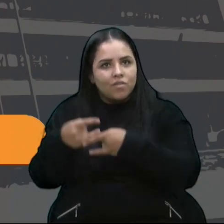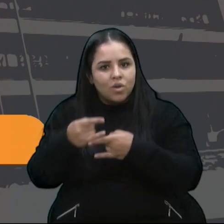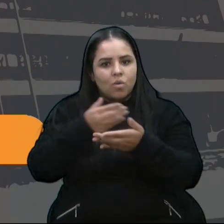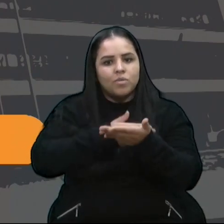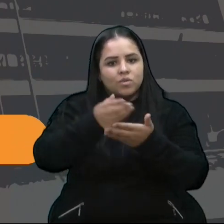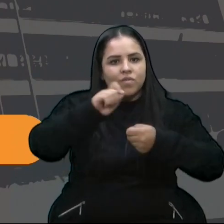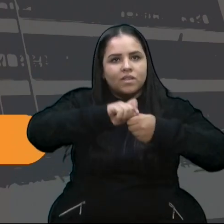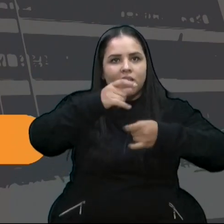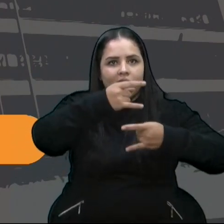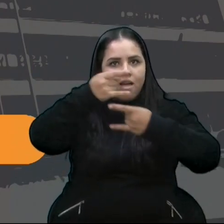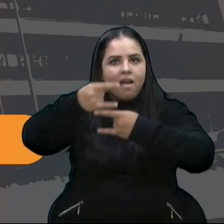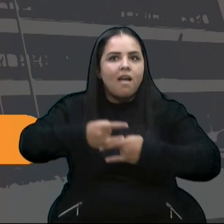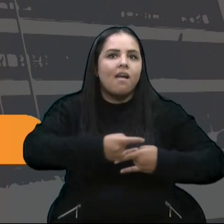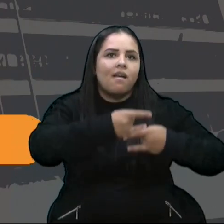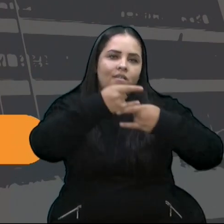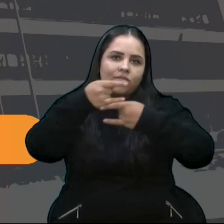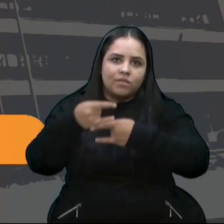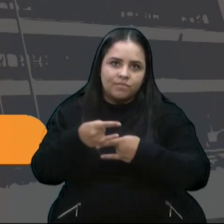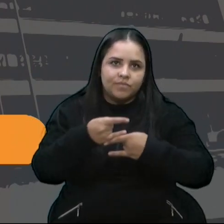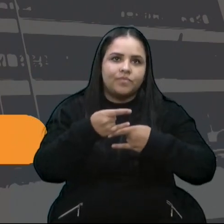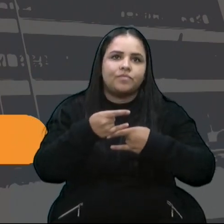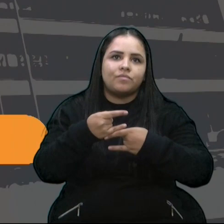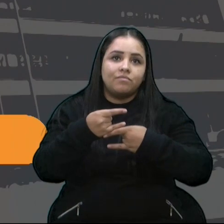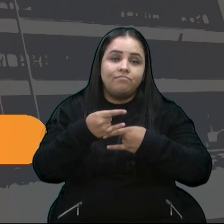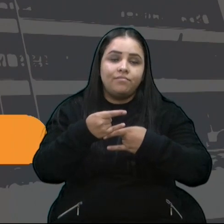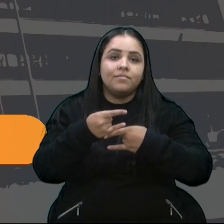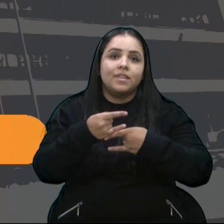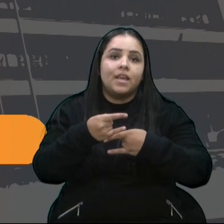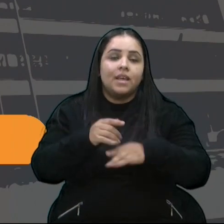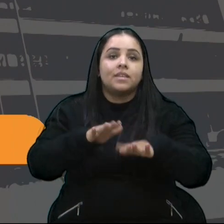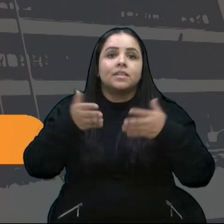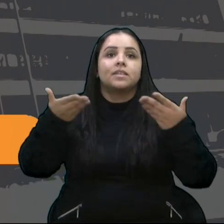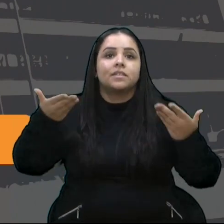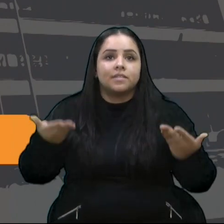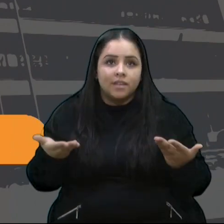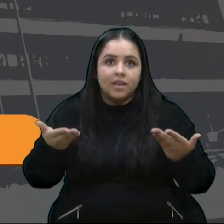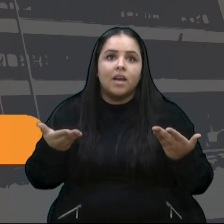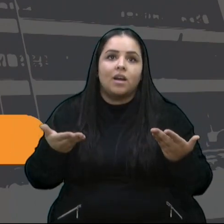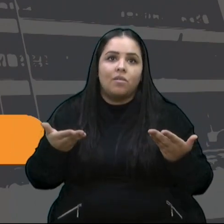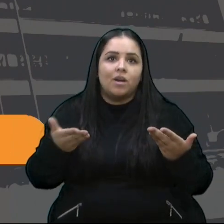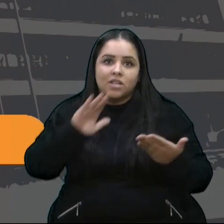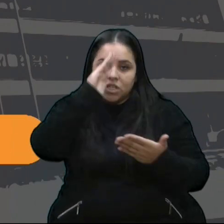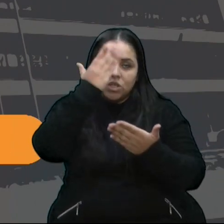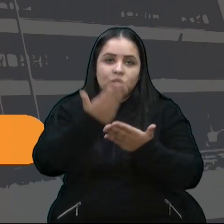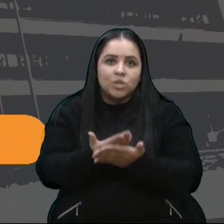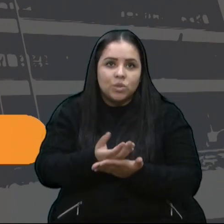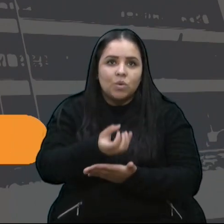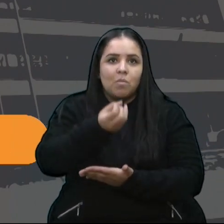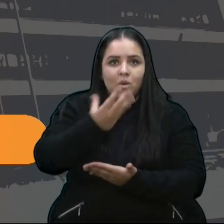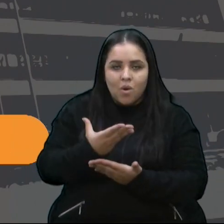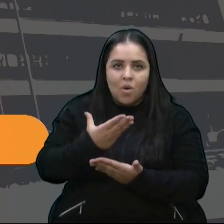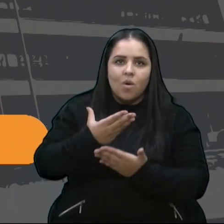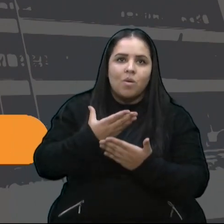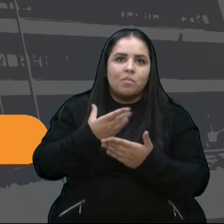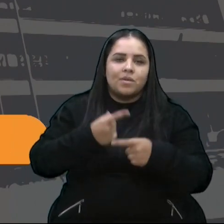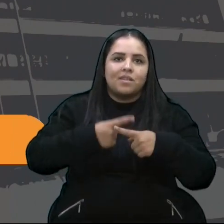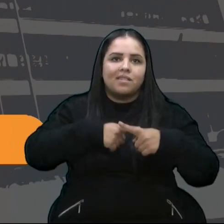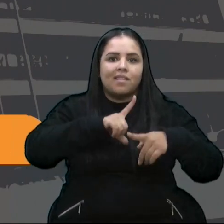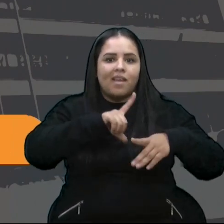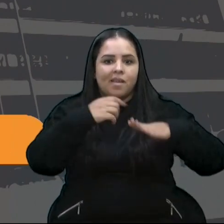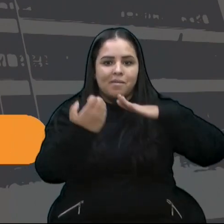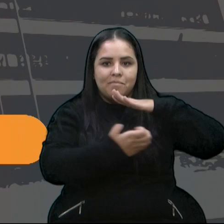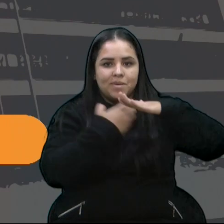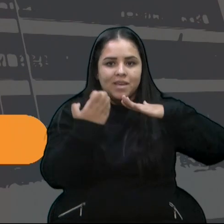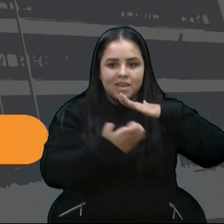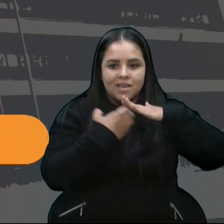fazer live, né? E felizmente, assim, né, há empresas, há empresários